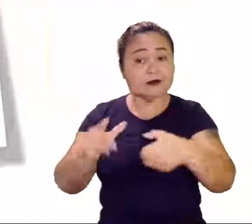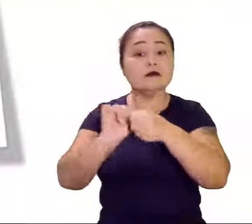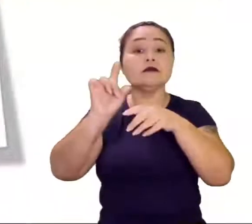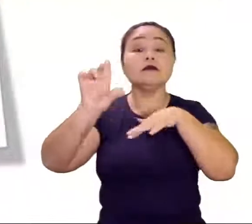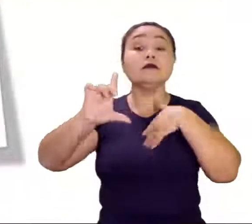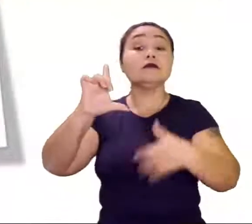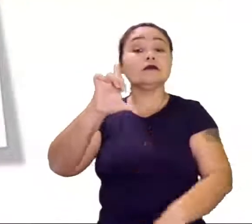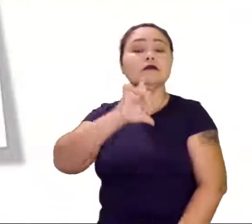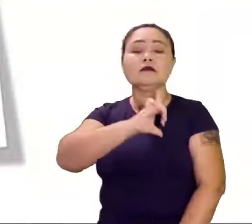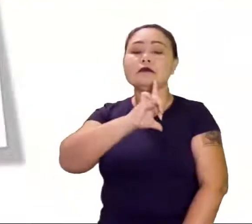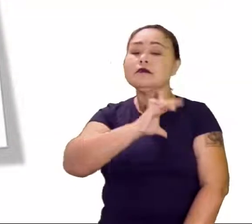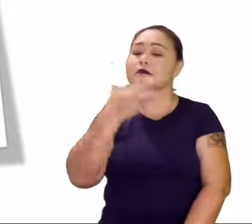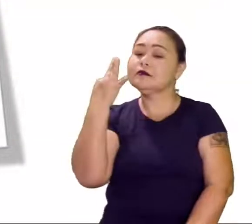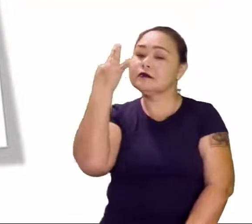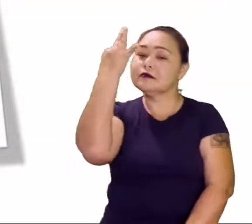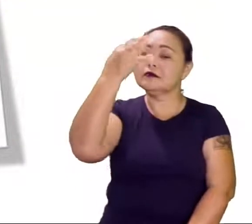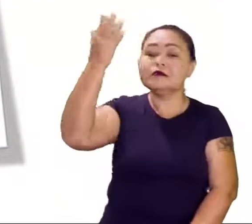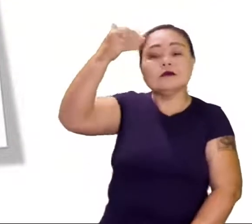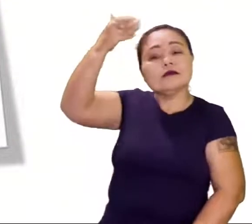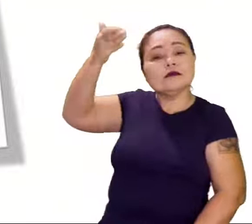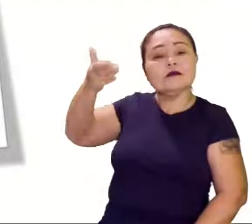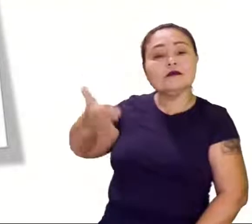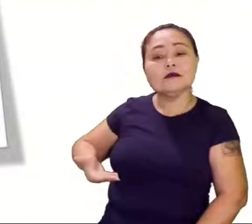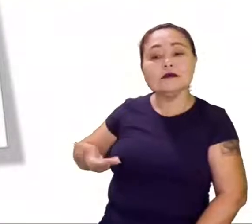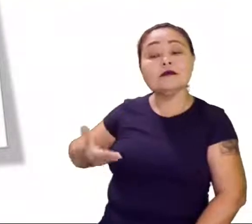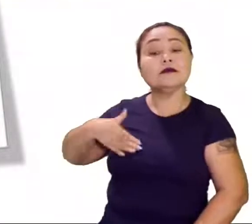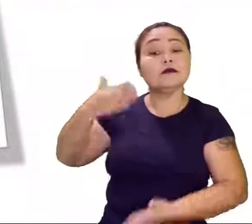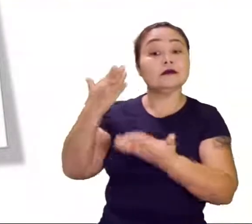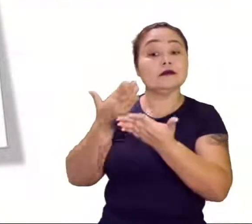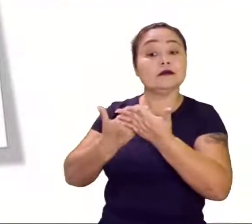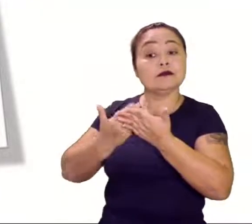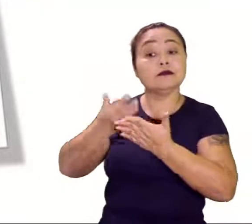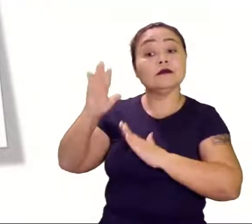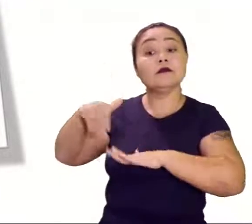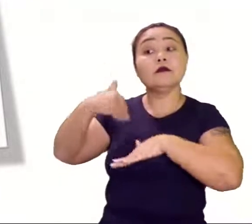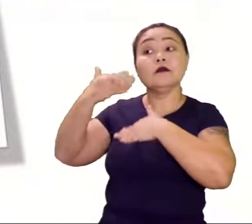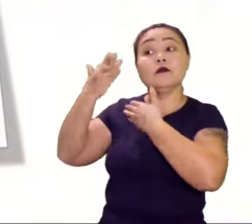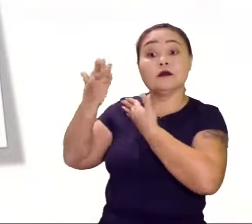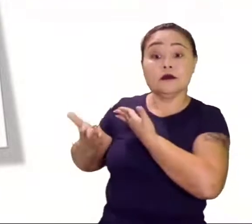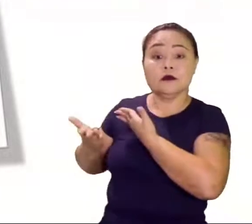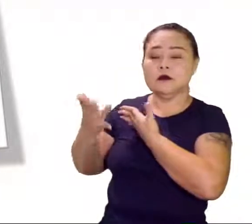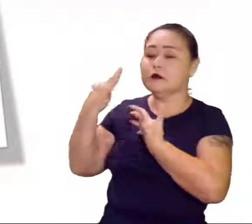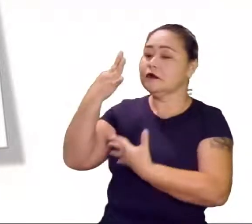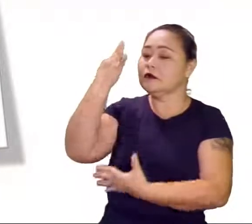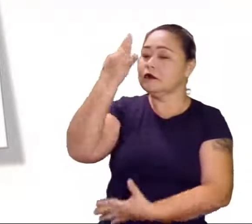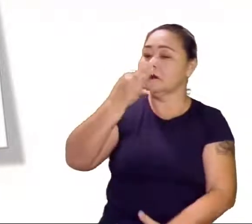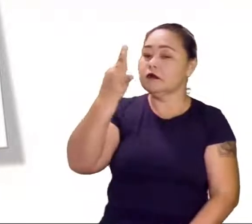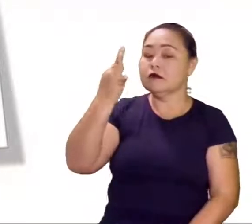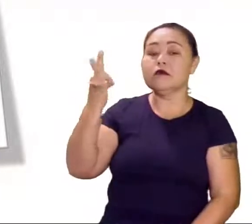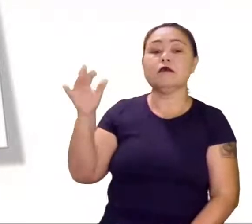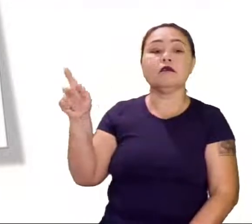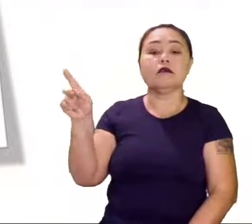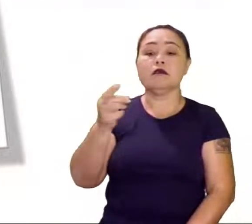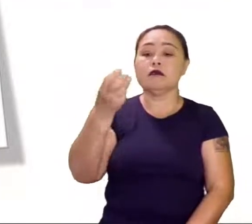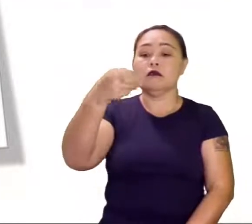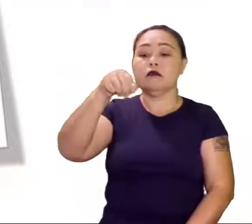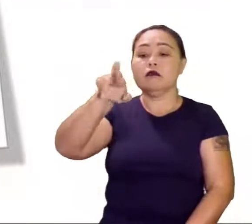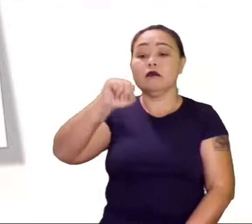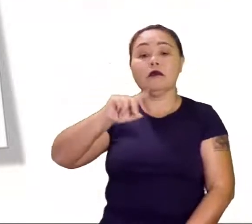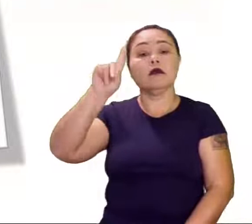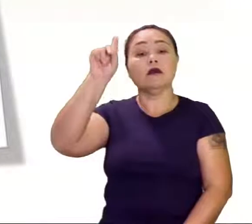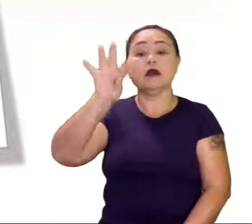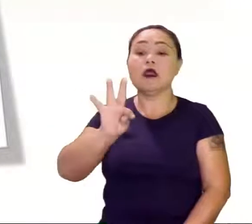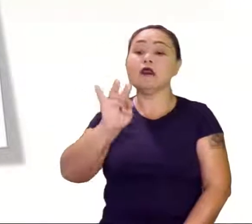a gente tem uma linda homenagem, o oferecimento da aula vai para... Olha aí que lindo, professor Maurício. Eu e a